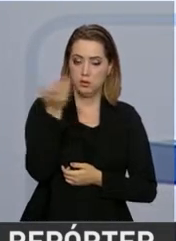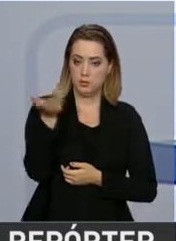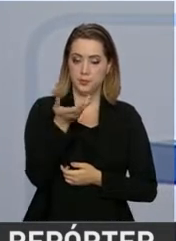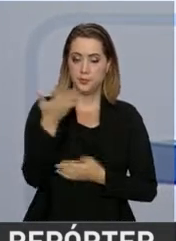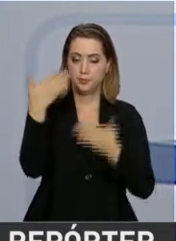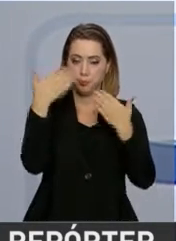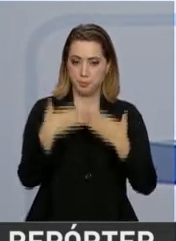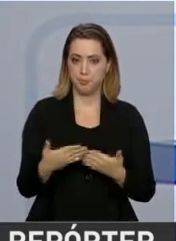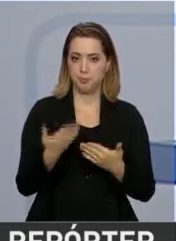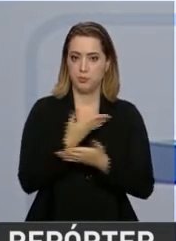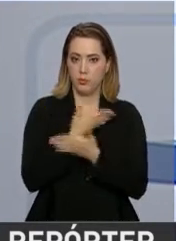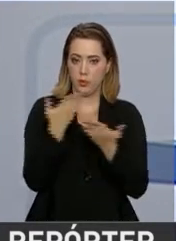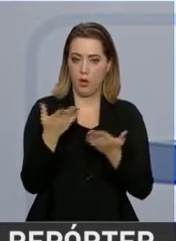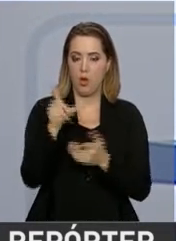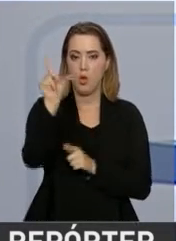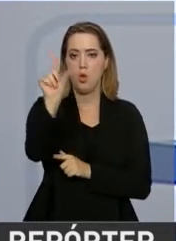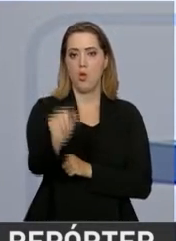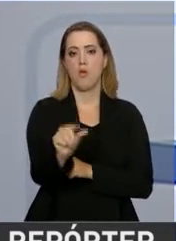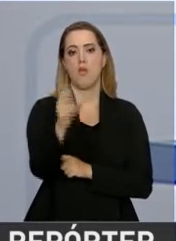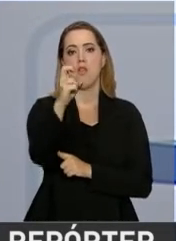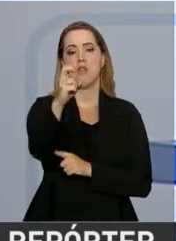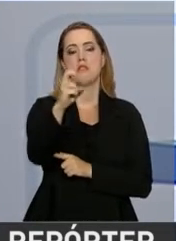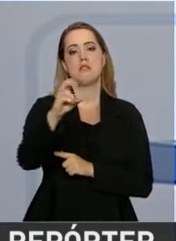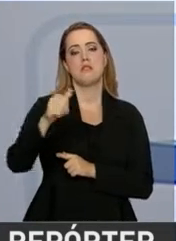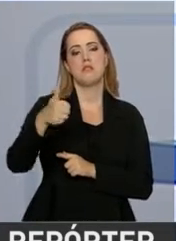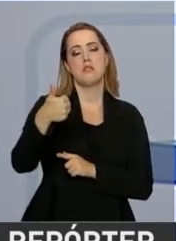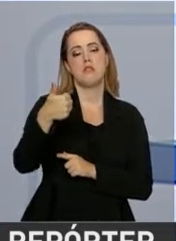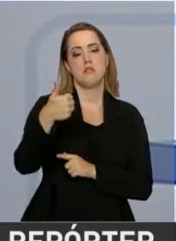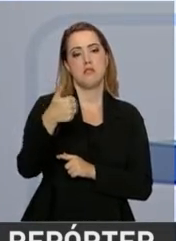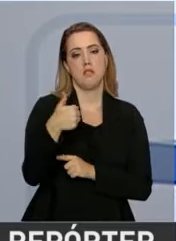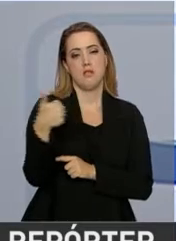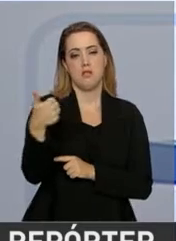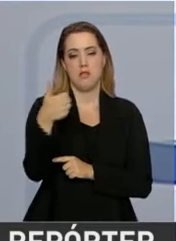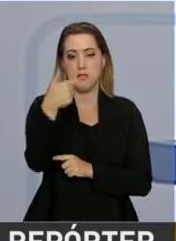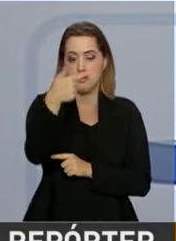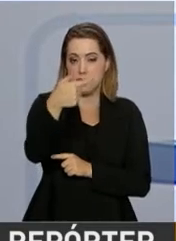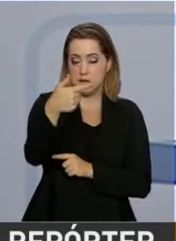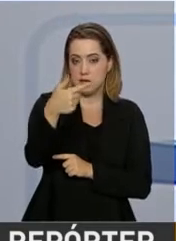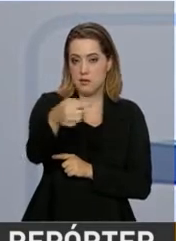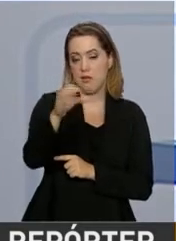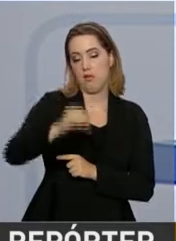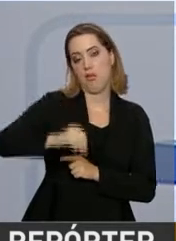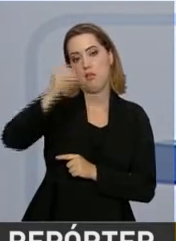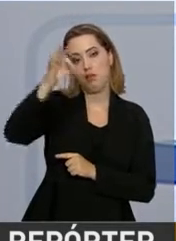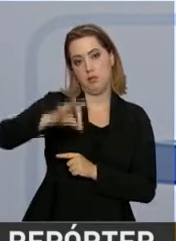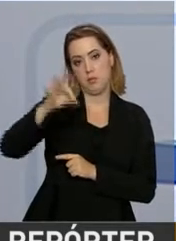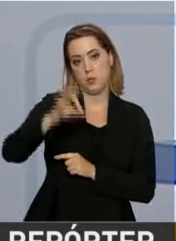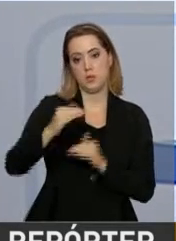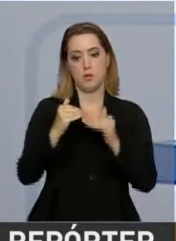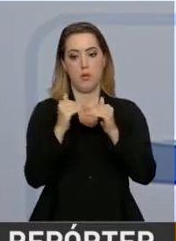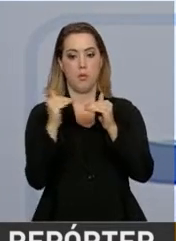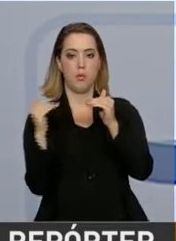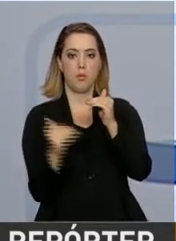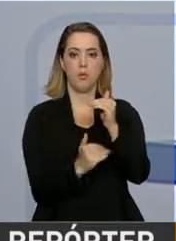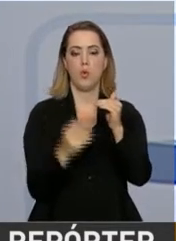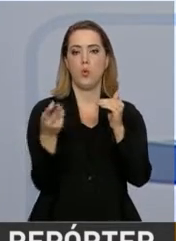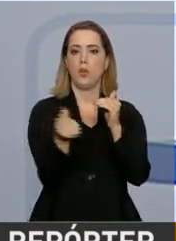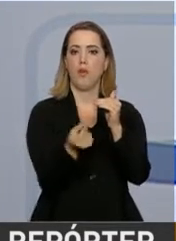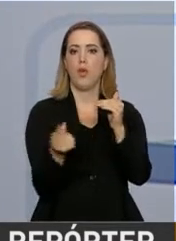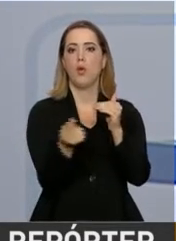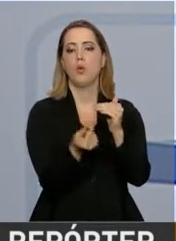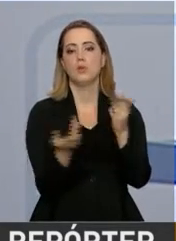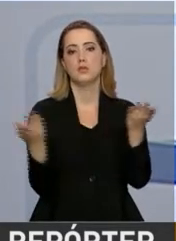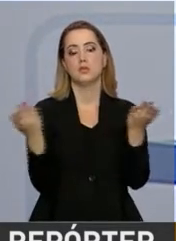vocês uma redução de 5 dólares de 10 para 12 50 e 70% de desconto no produto então